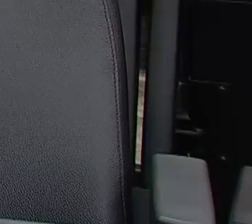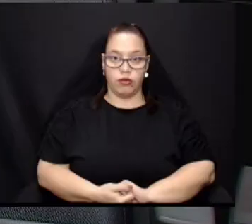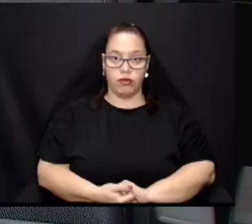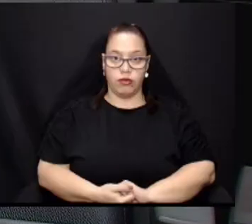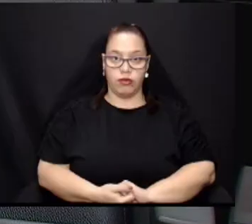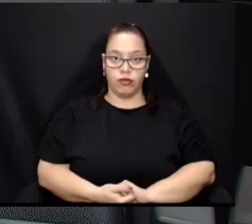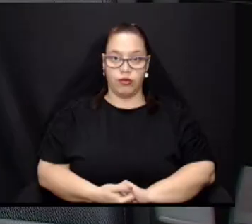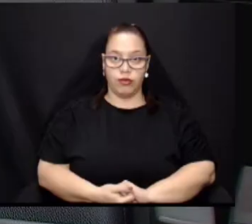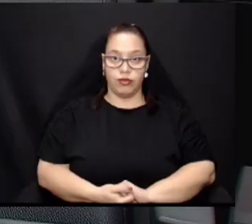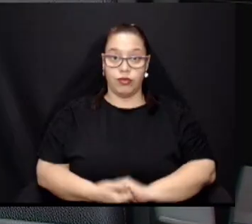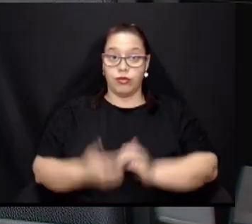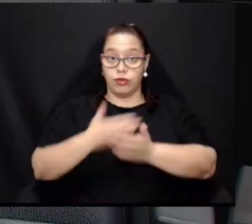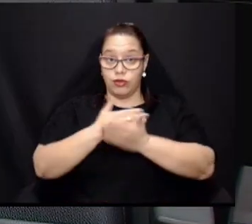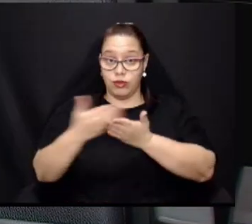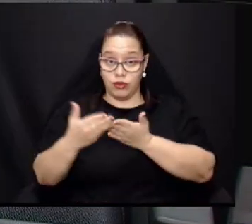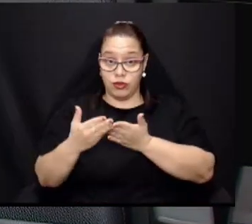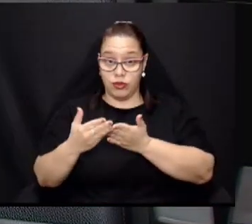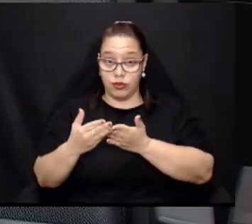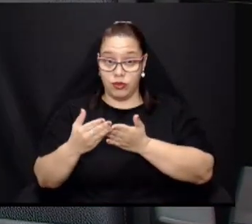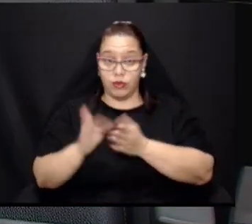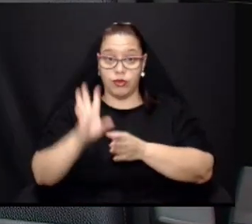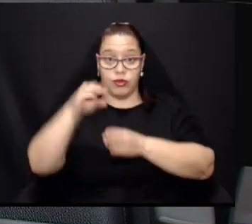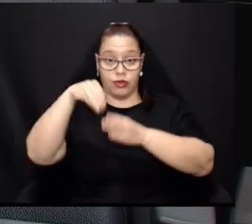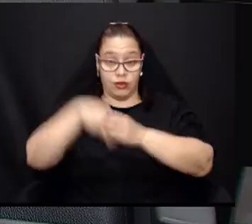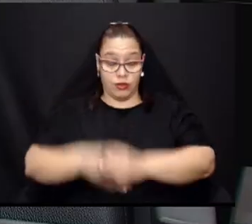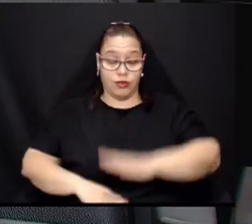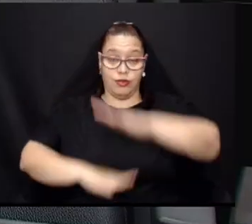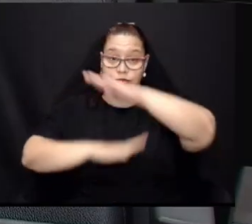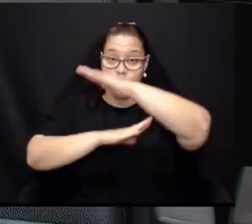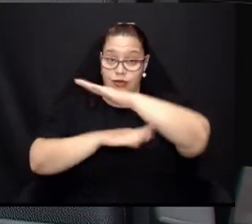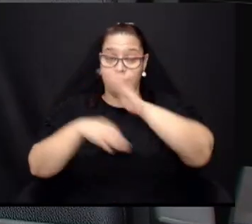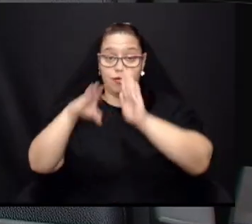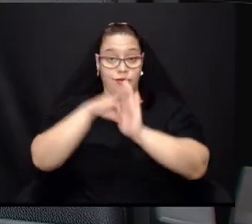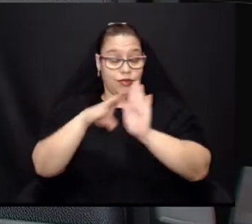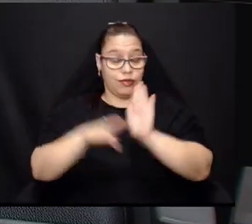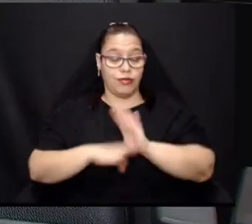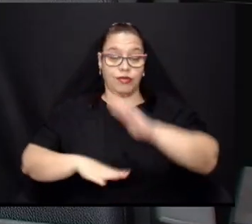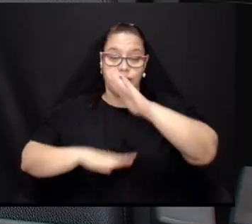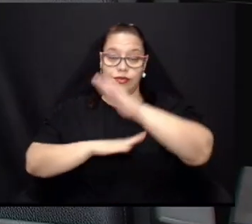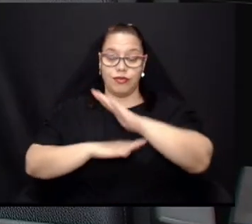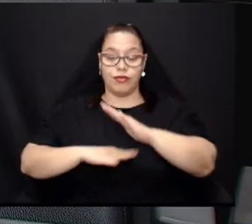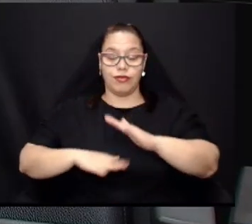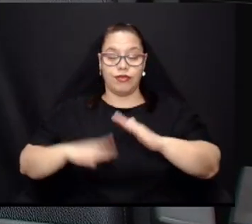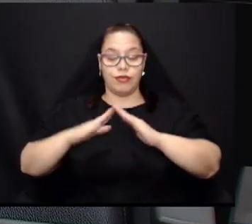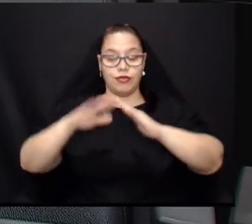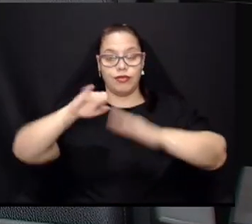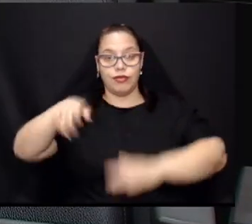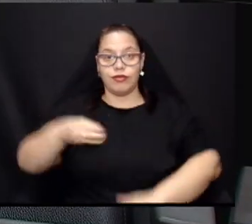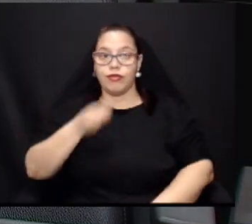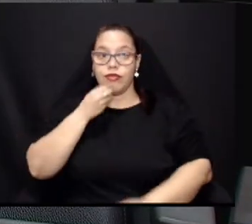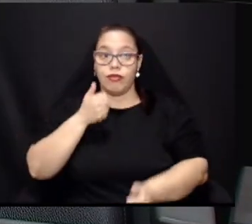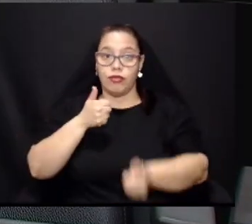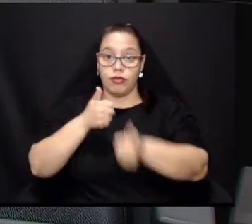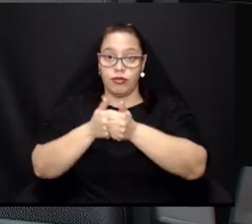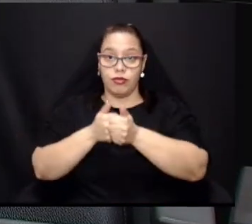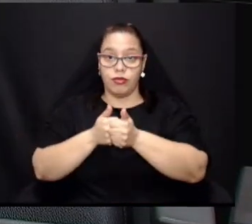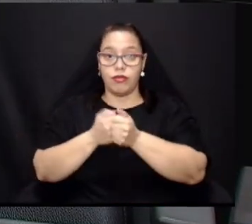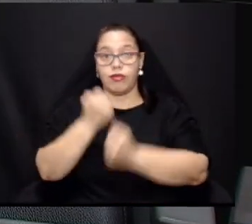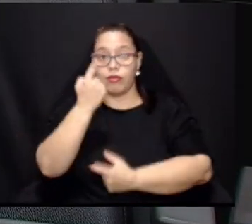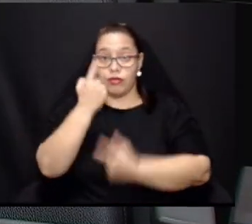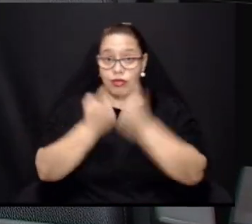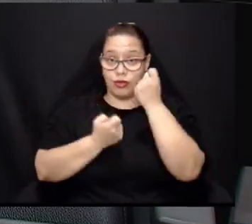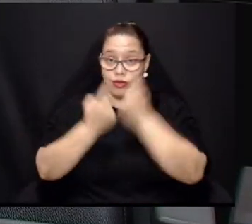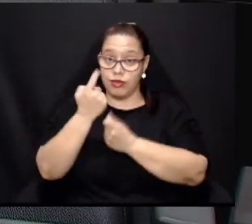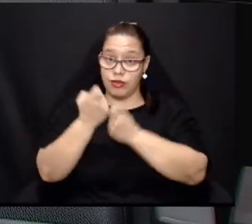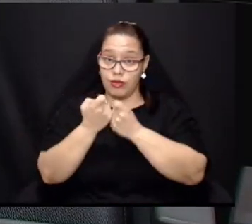Está começando mais um Por Dentro da Câmara, um programa que você que está em casa tem a oportunidade de conhecer de perto e um pouco mais sobre os setores